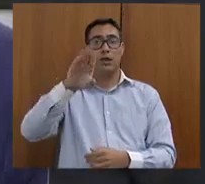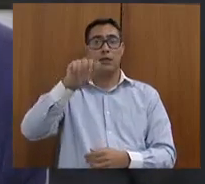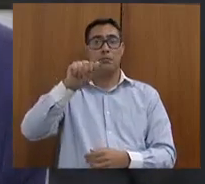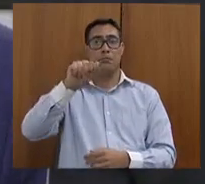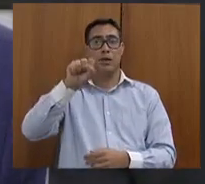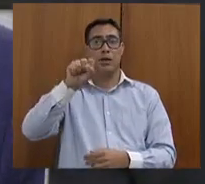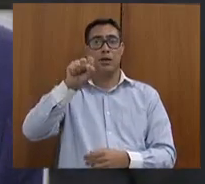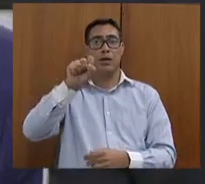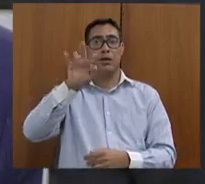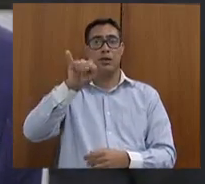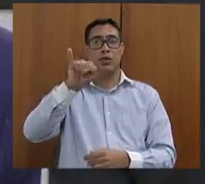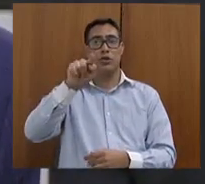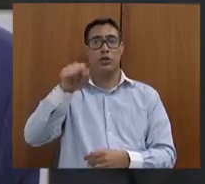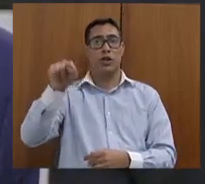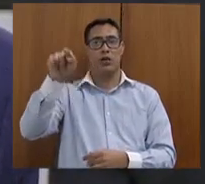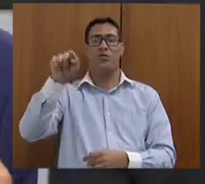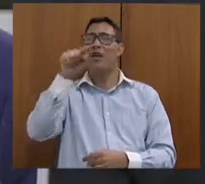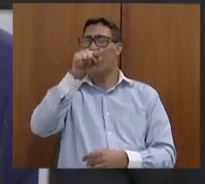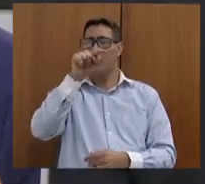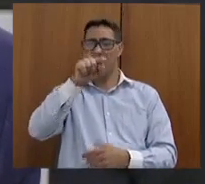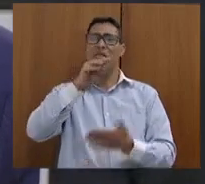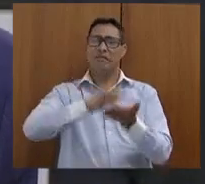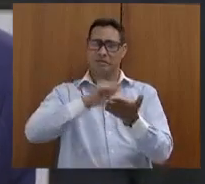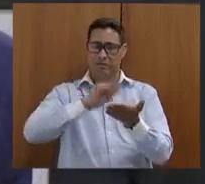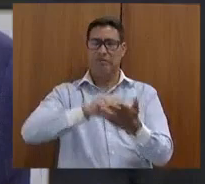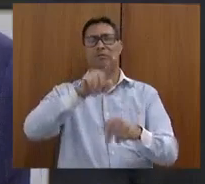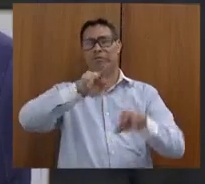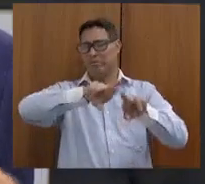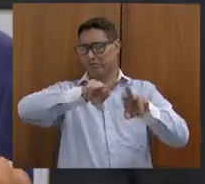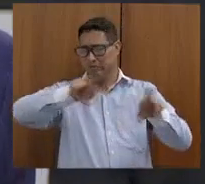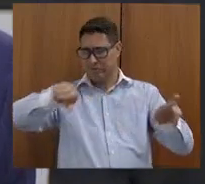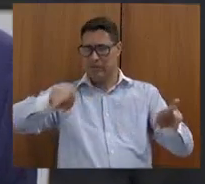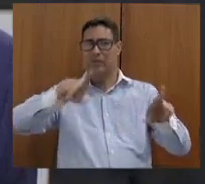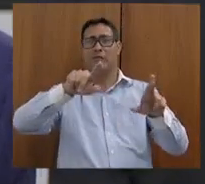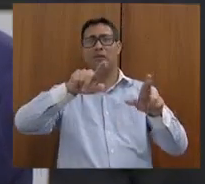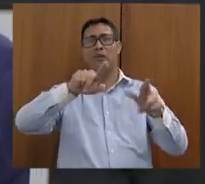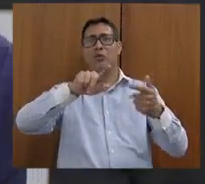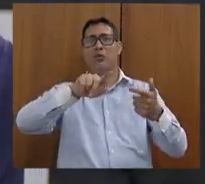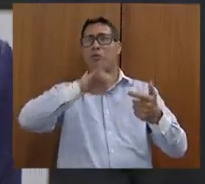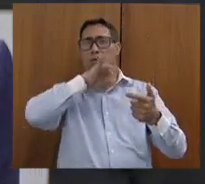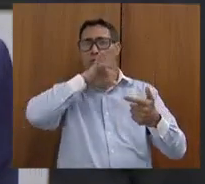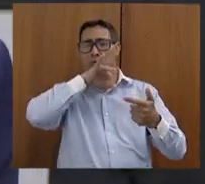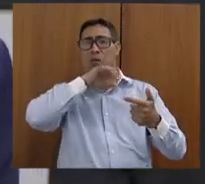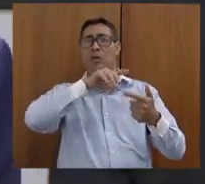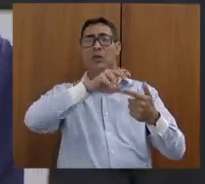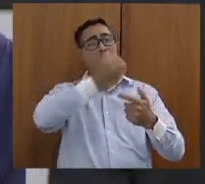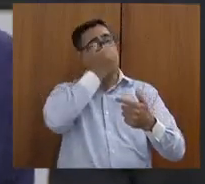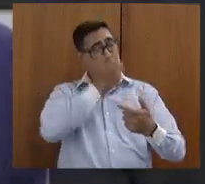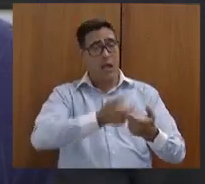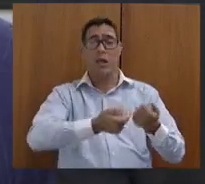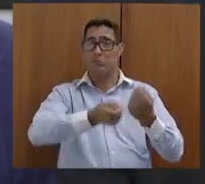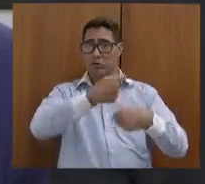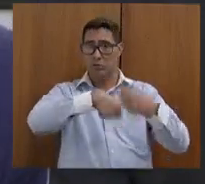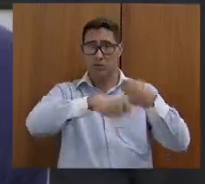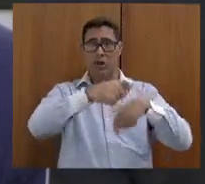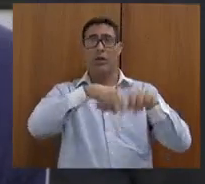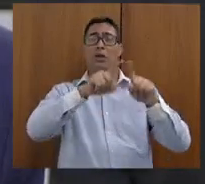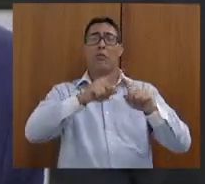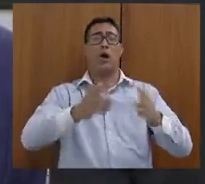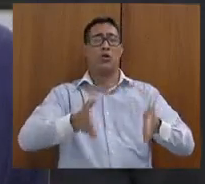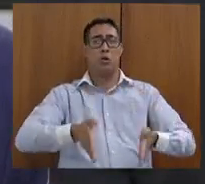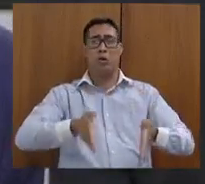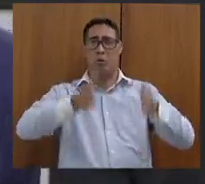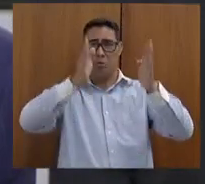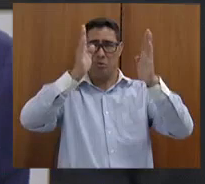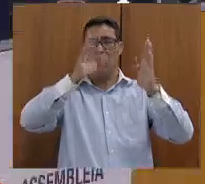muitos anos muito mal instalada bem administrada mas mal instalada prédios alugado prédio